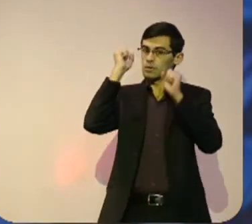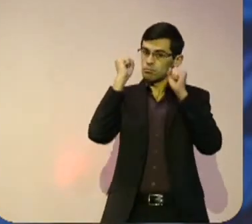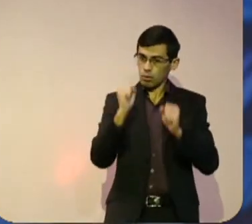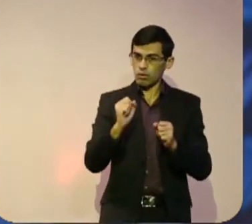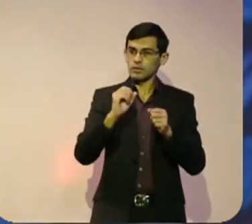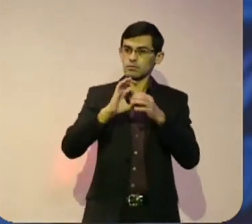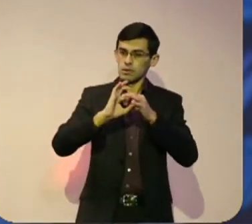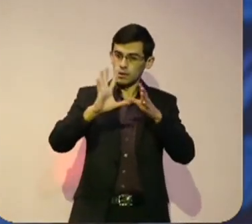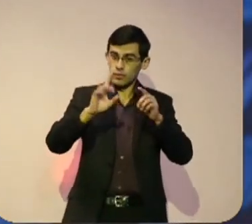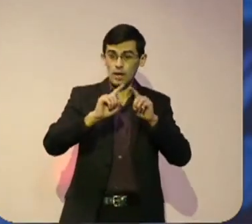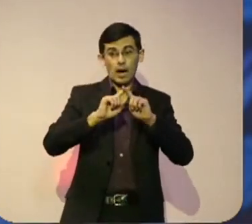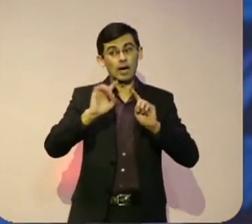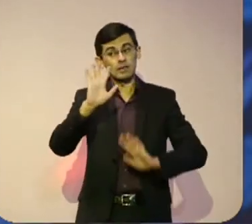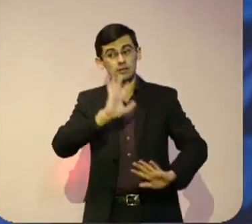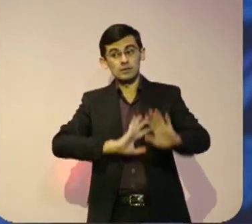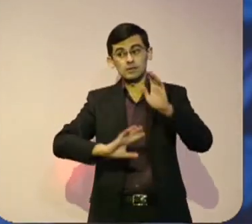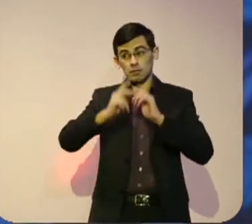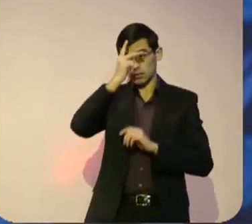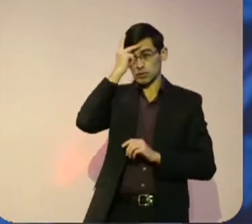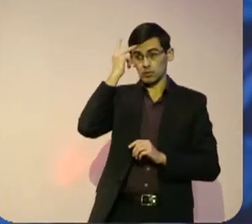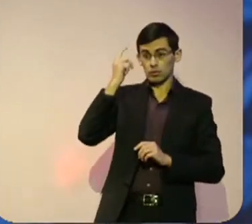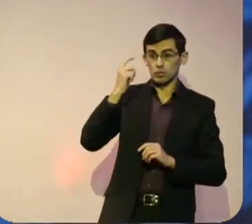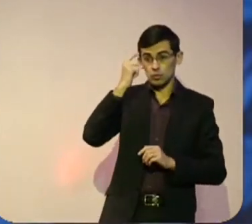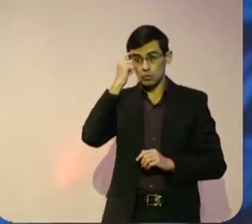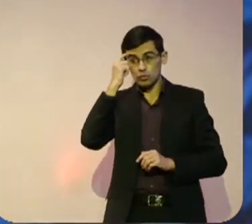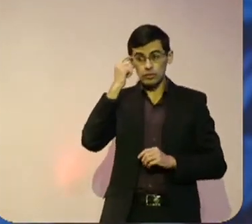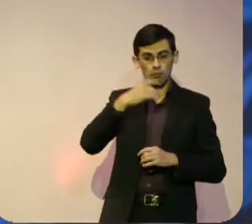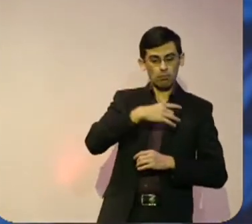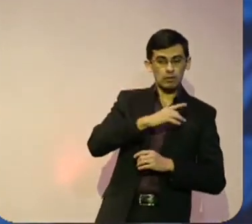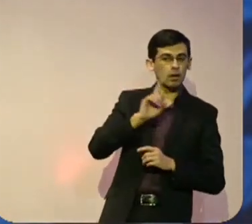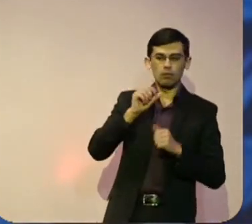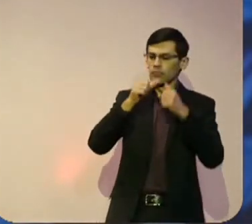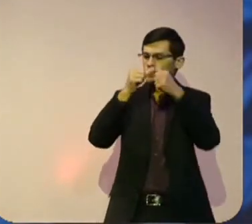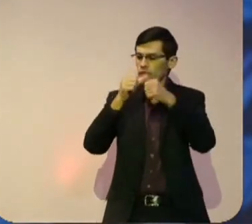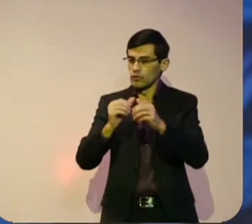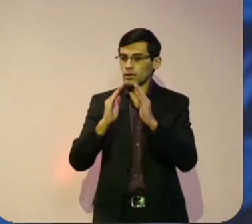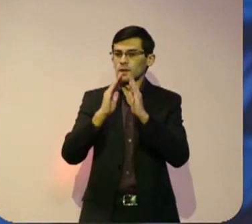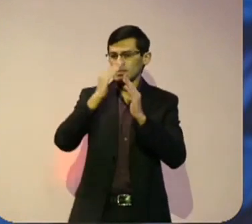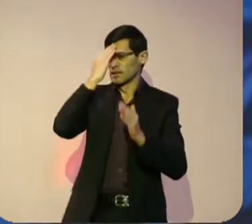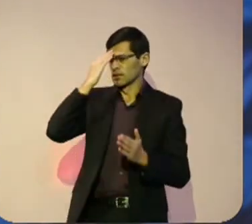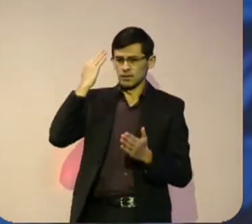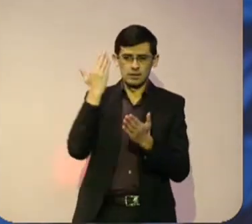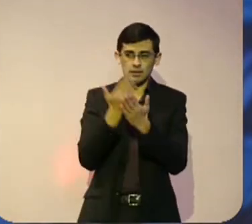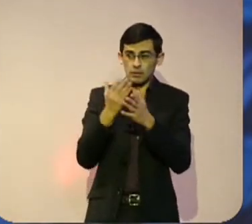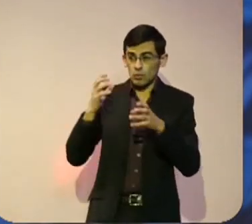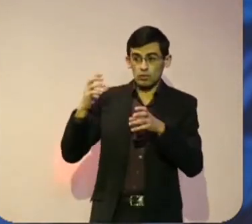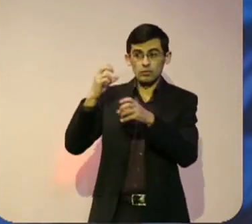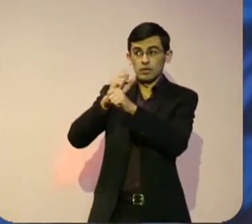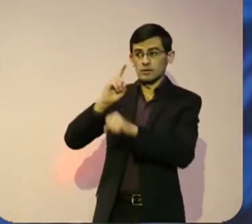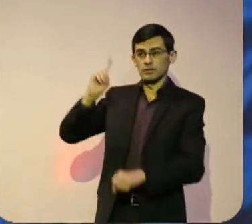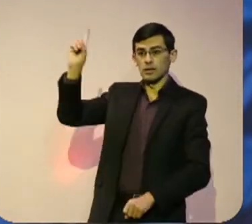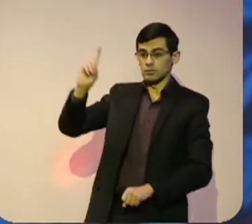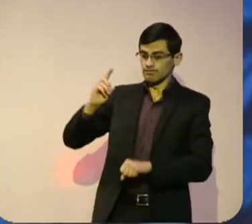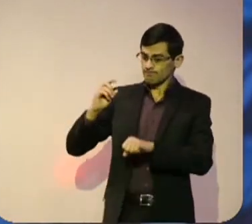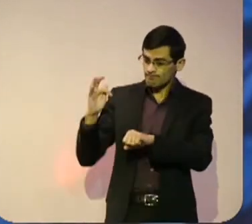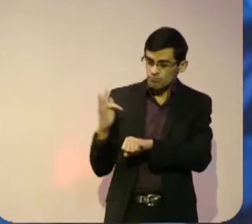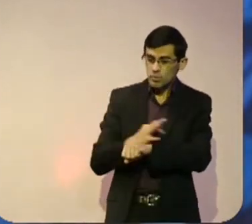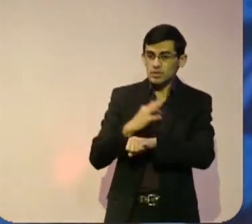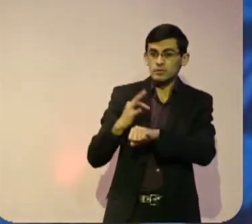não é tempo, continuar firmes na sua casa, crendo, confiando no Senhor, permanecendo firme na